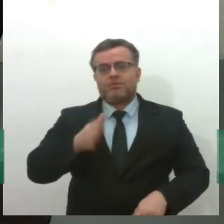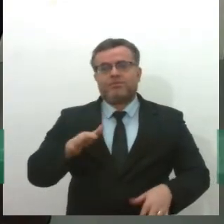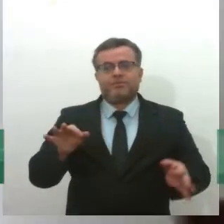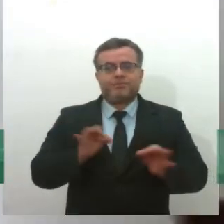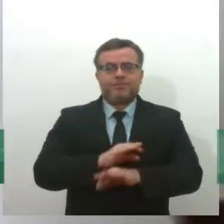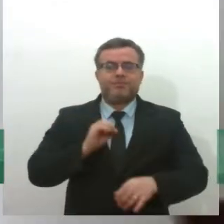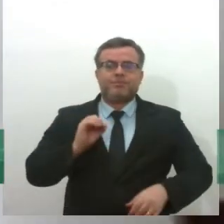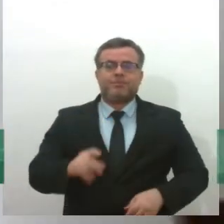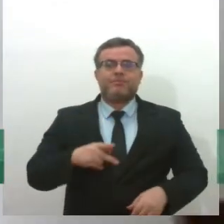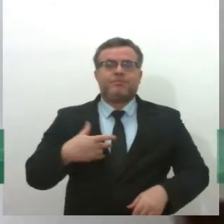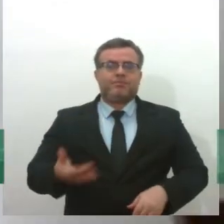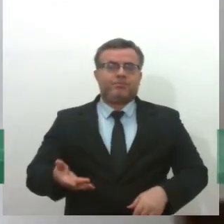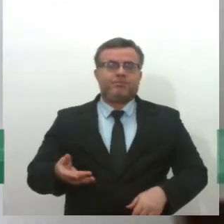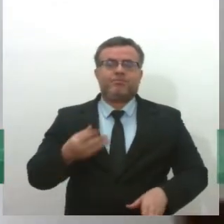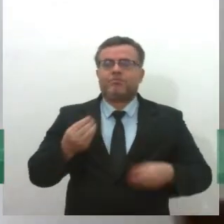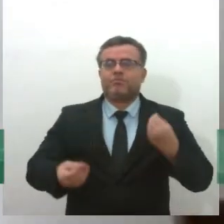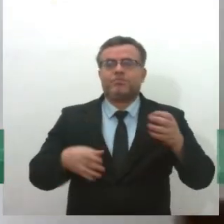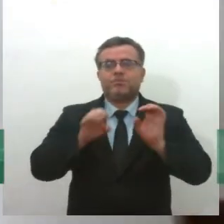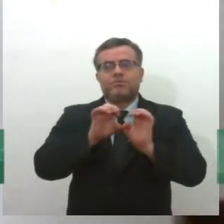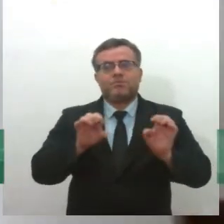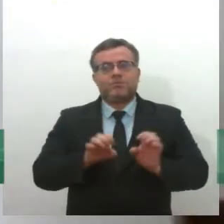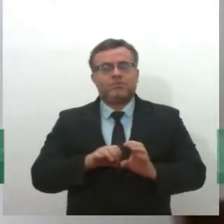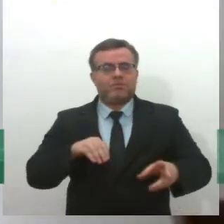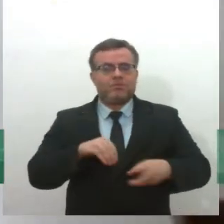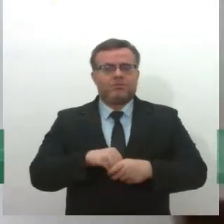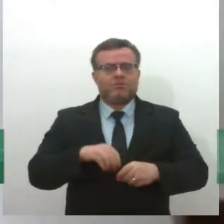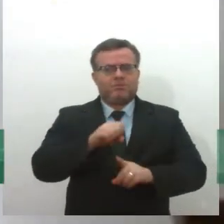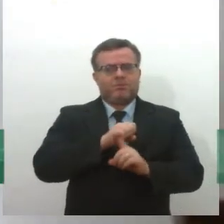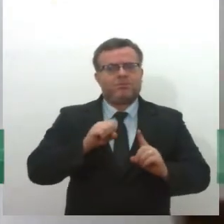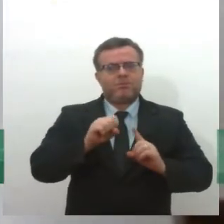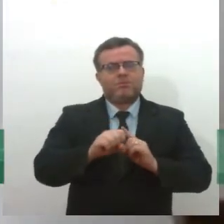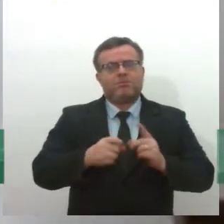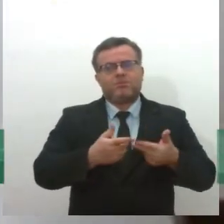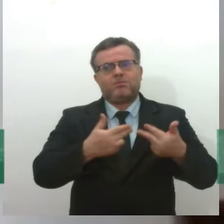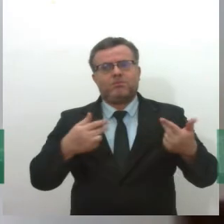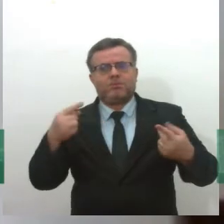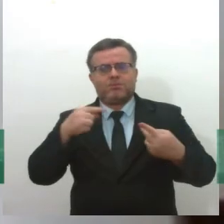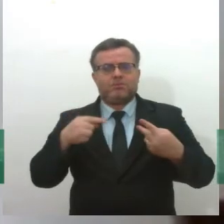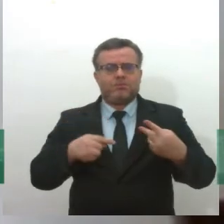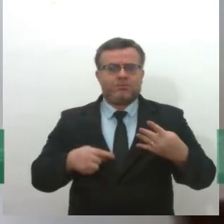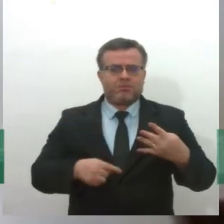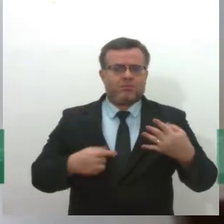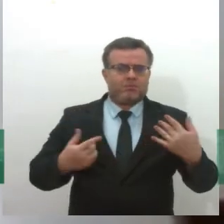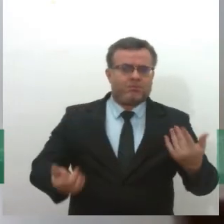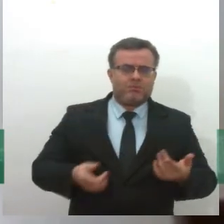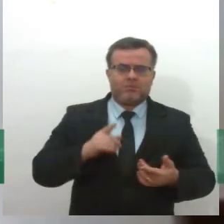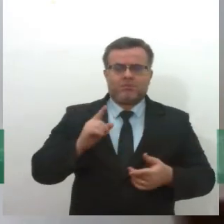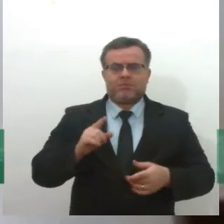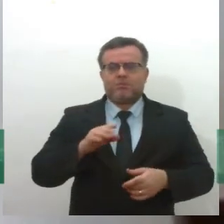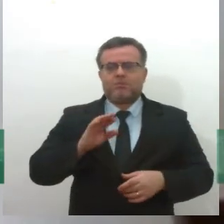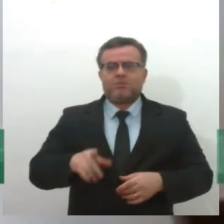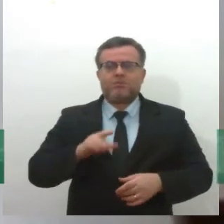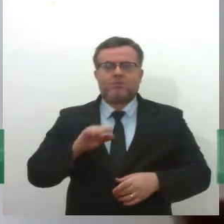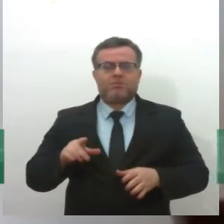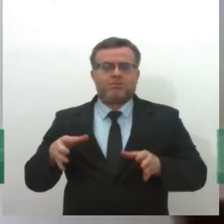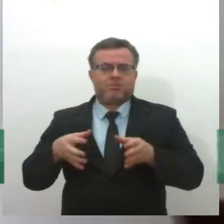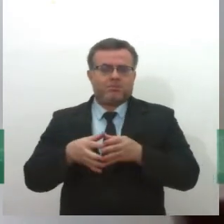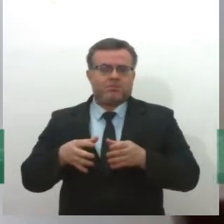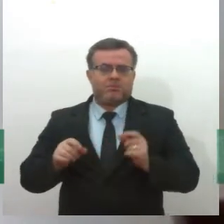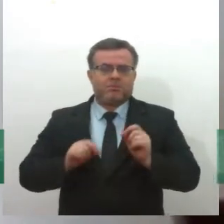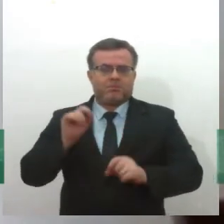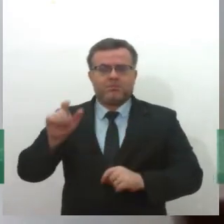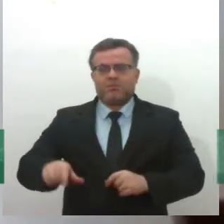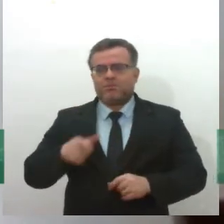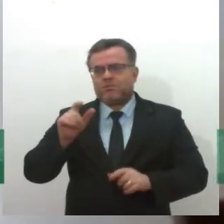existe um incômodo, né, estruturado na sociedade sobre essas questões. Antes, essa questão de ser uma comissão majoritariamente